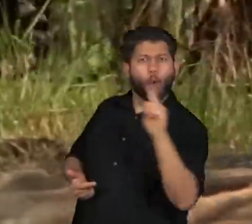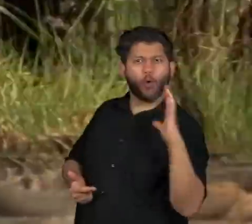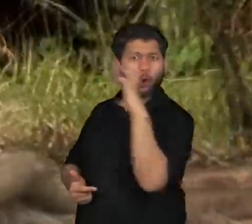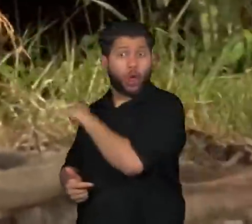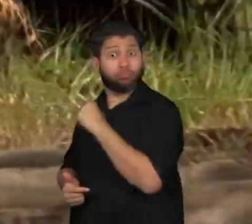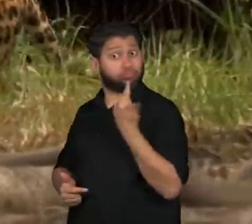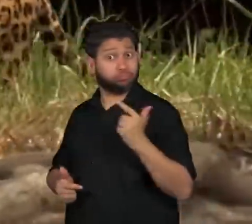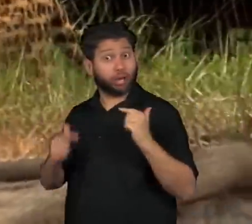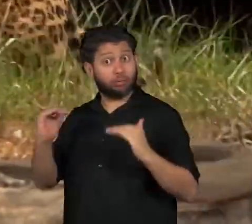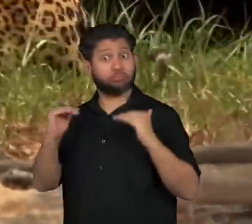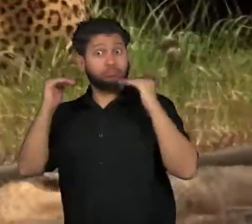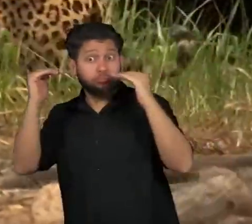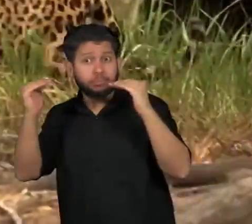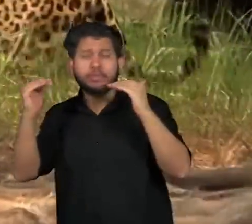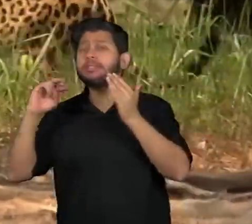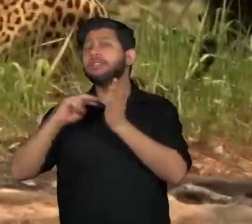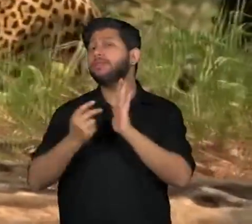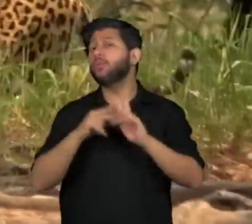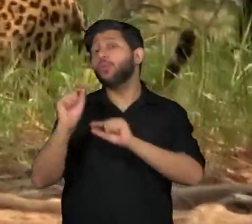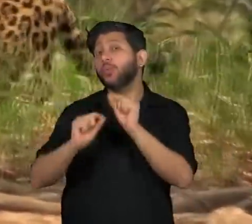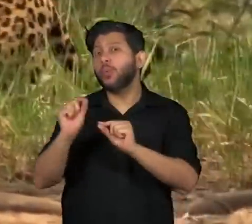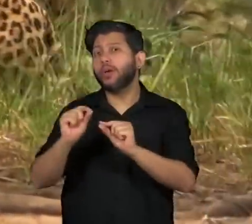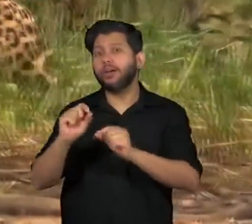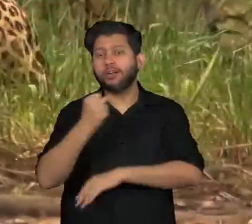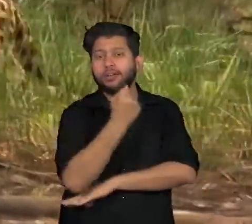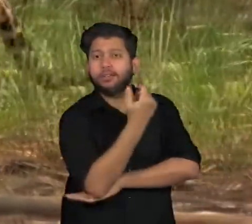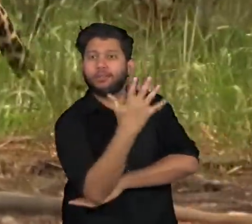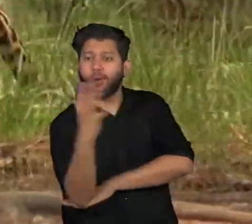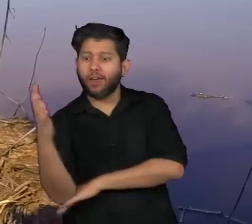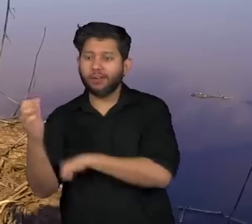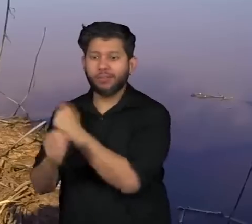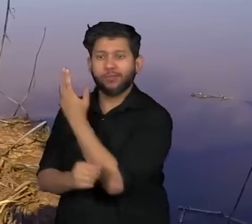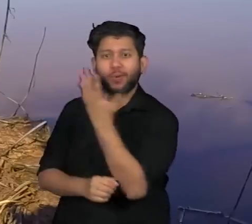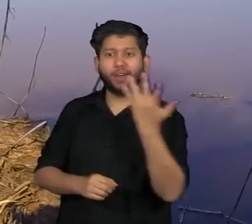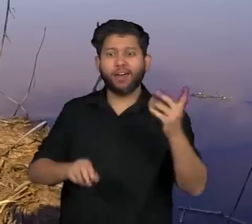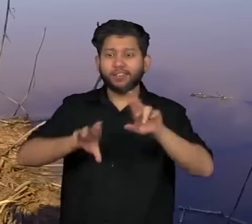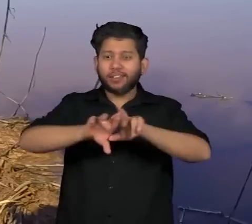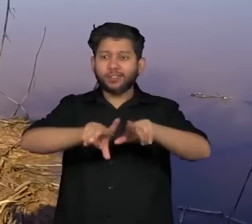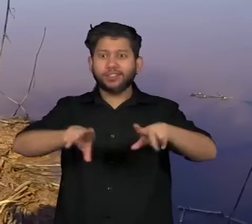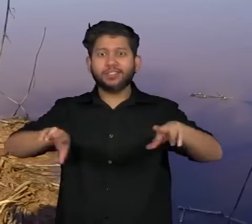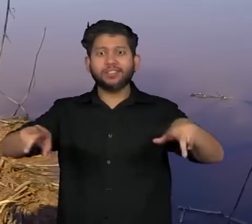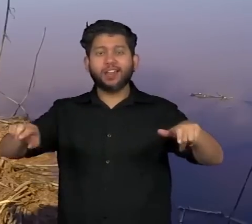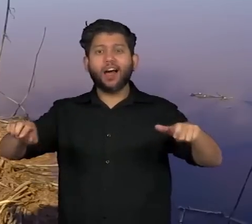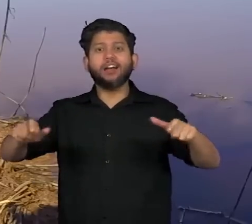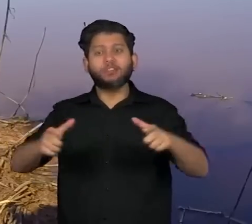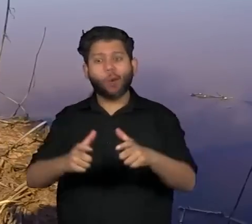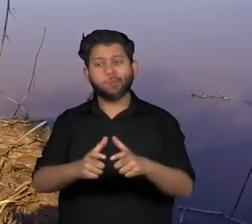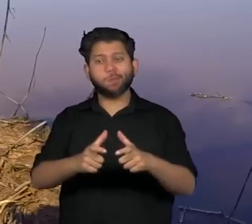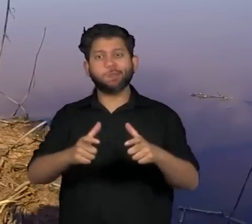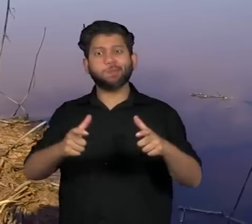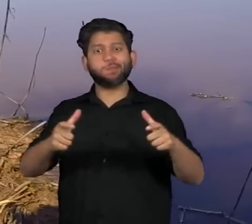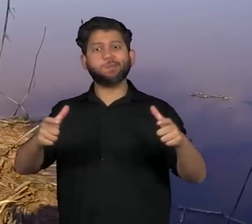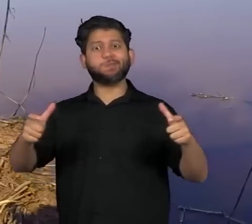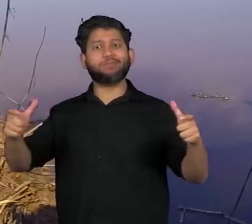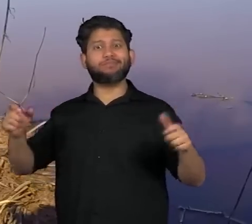da biodiversidade, nesse trecho da floresta amazônica.